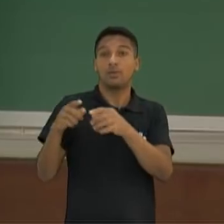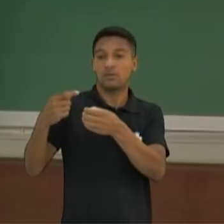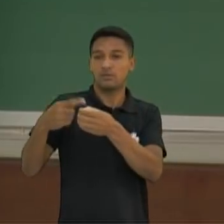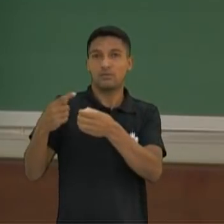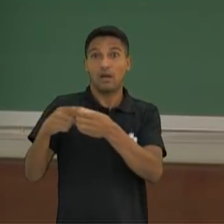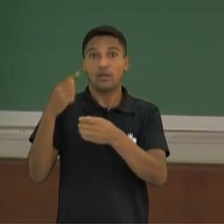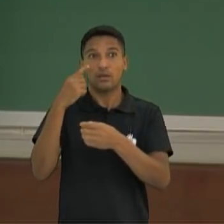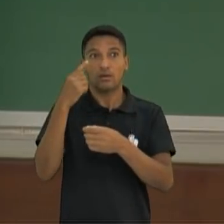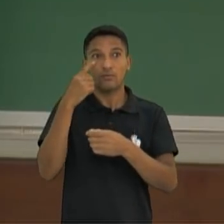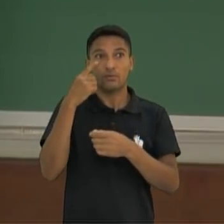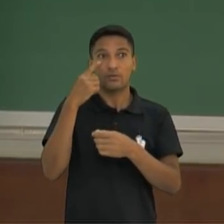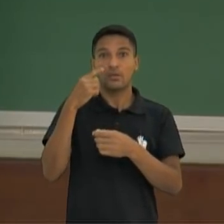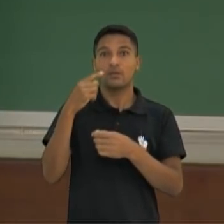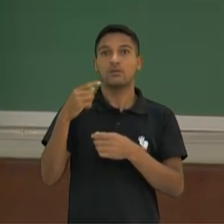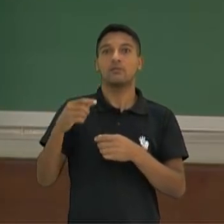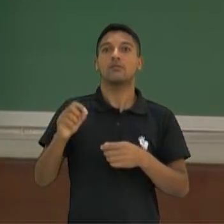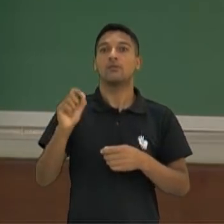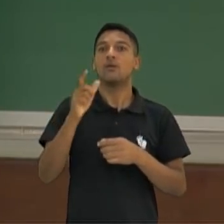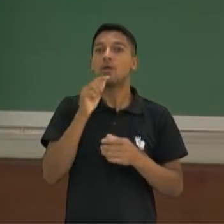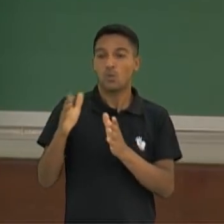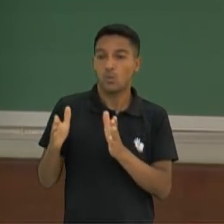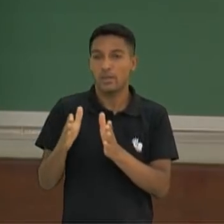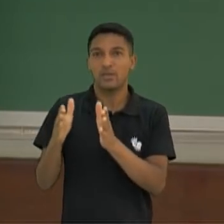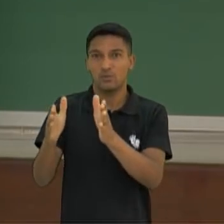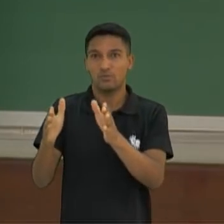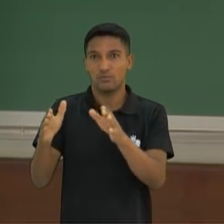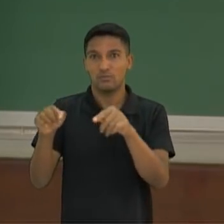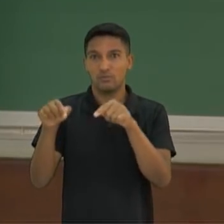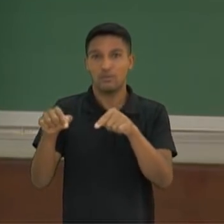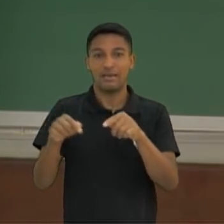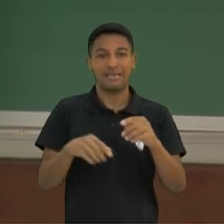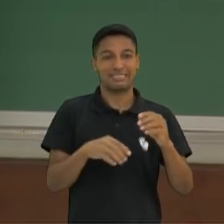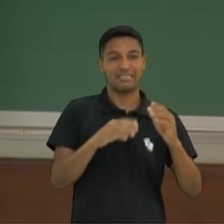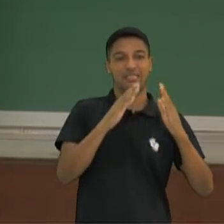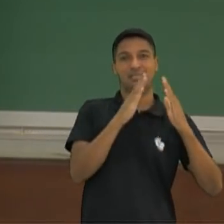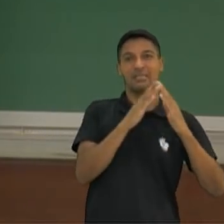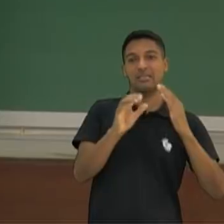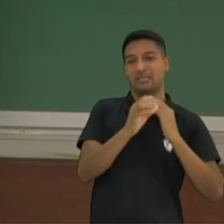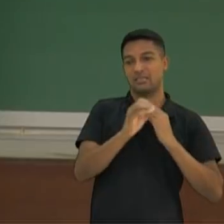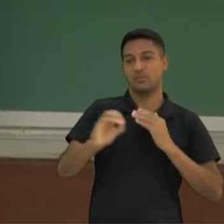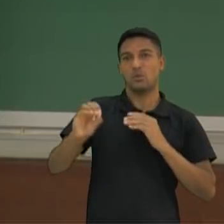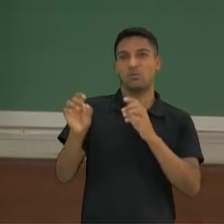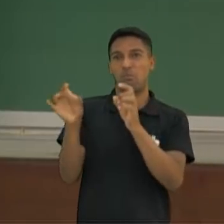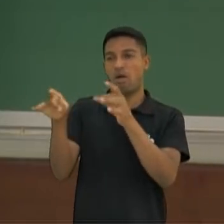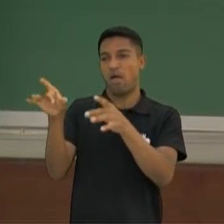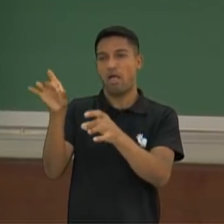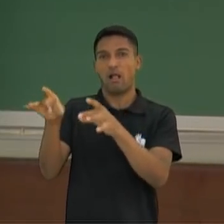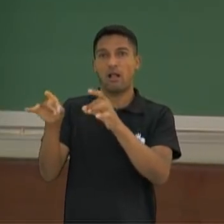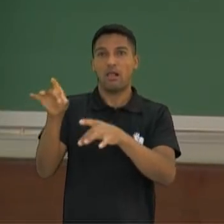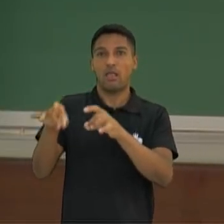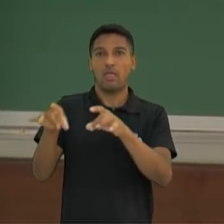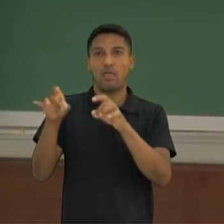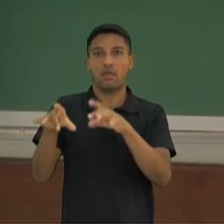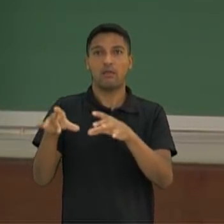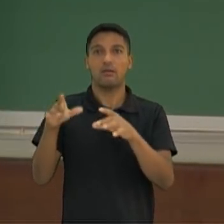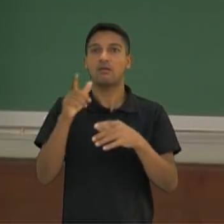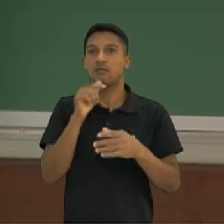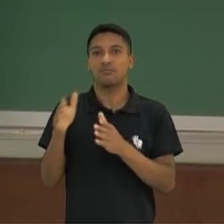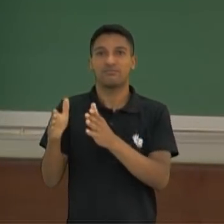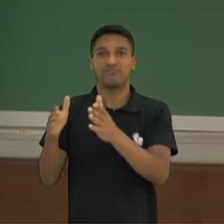mostrando, então, a retificação do rio e a sobreposição do esgoto e do lixo colocado, então, nesse